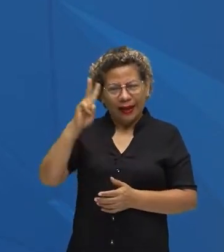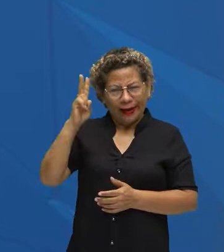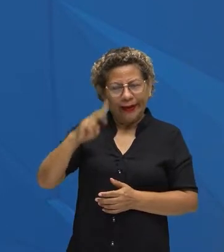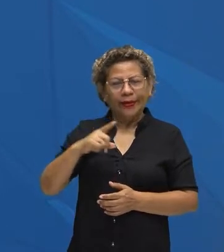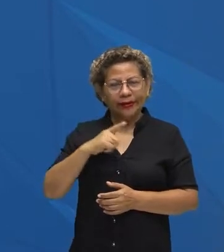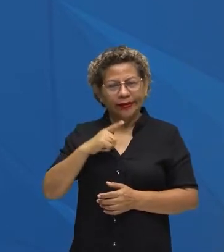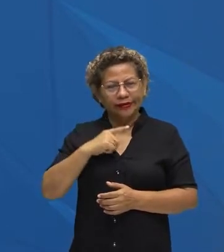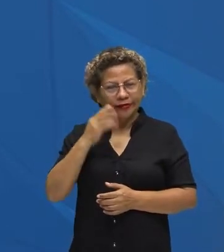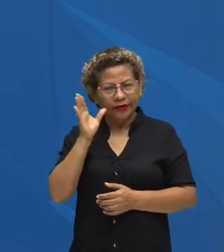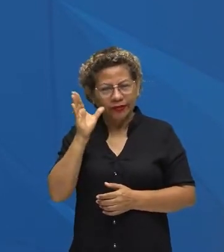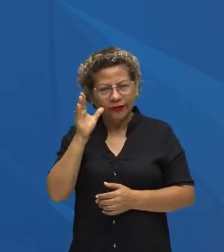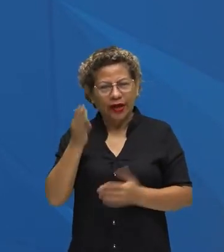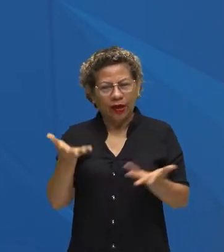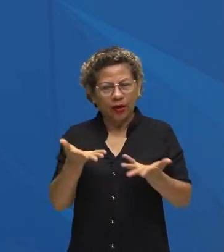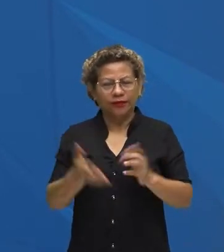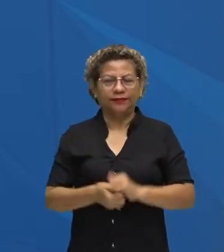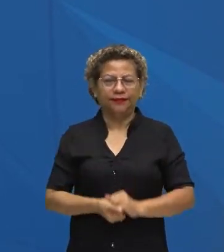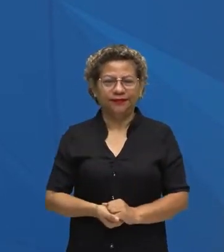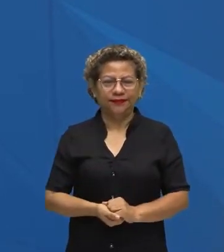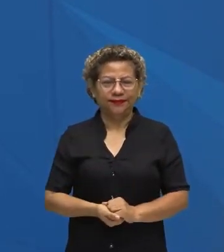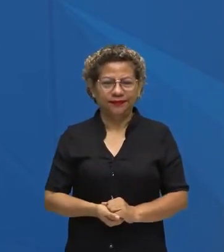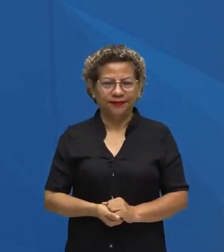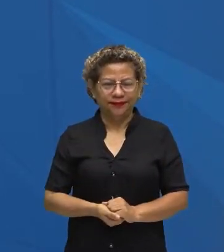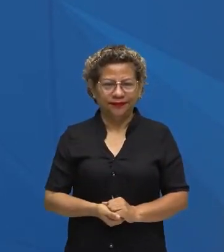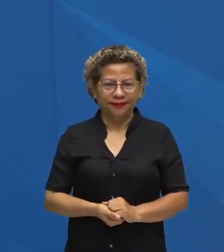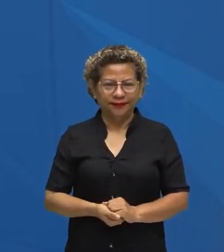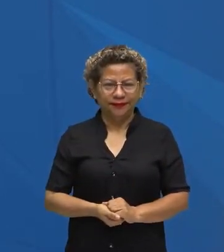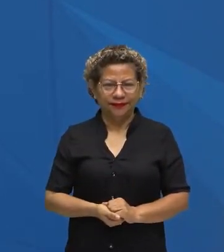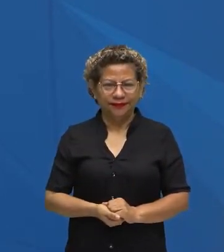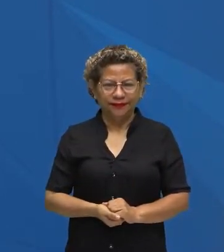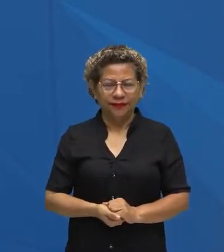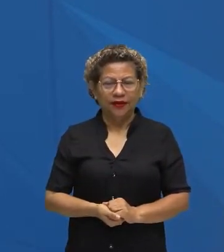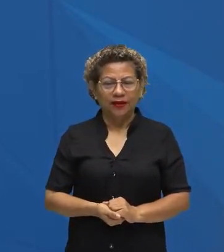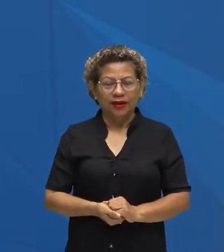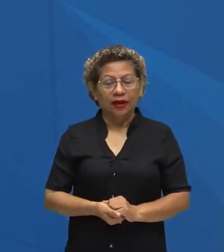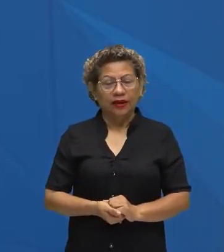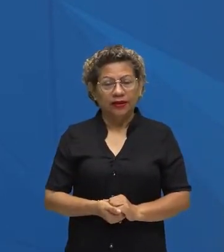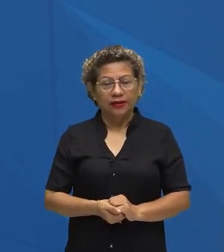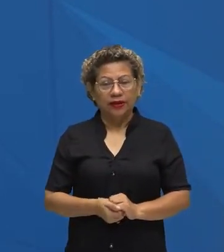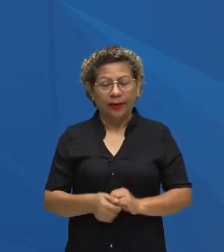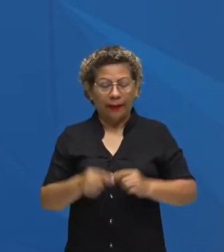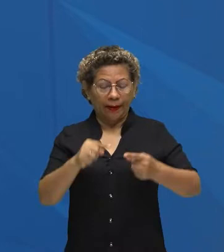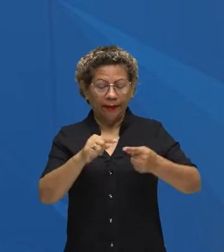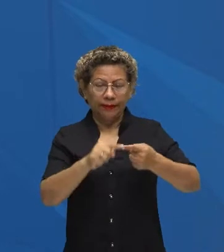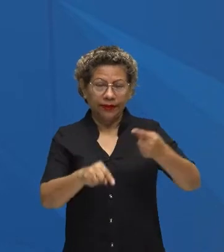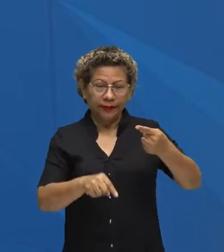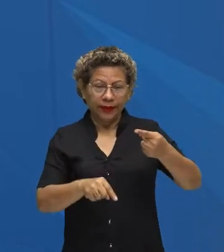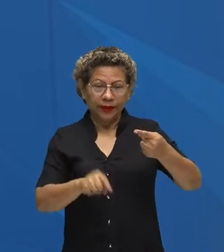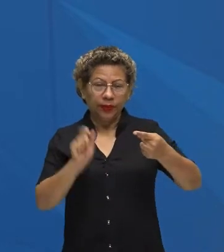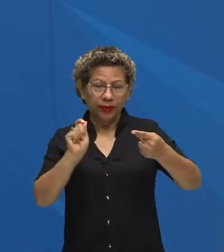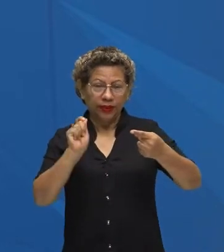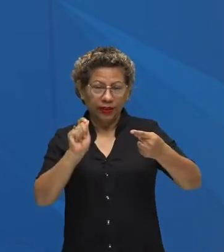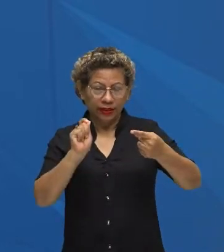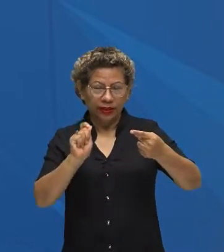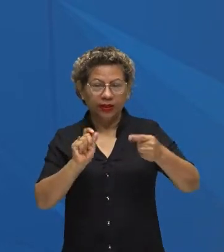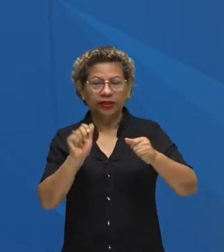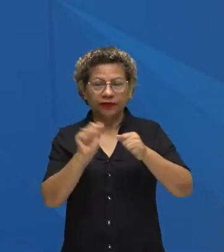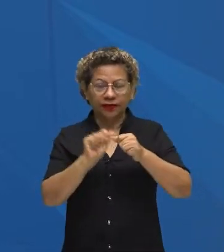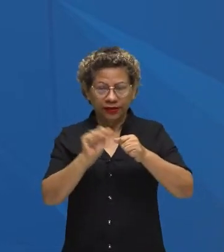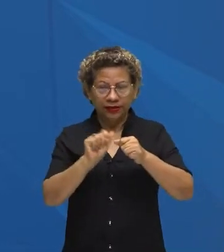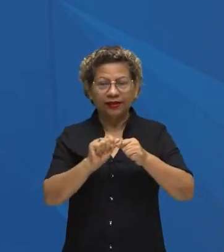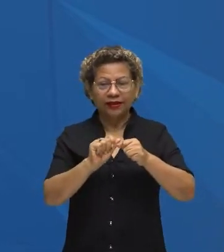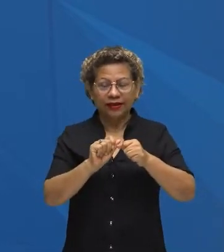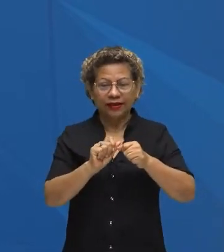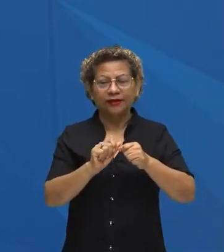rapidinho. Vamos dar uma olhadinha aí, olha só. Um dos primeiros acordos que a gente tem que fazer para funcionar essa nossa apresentação